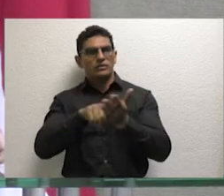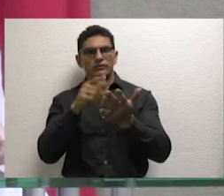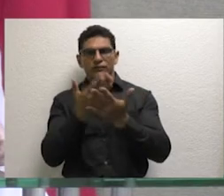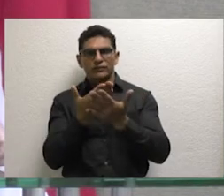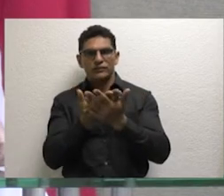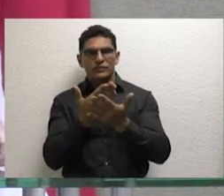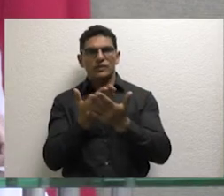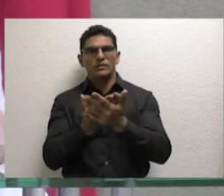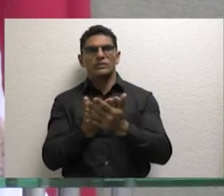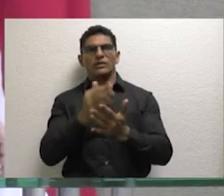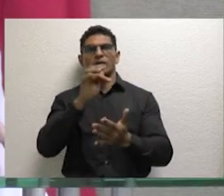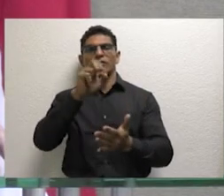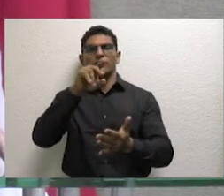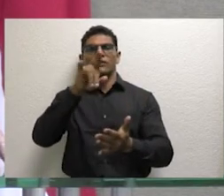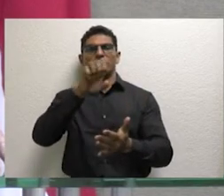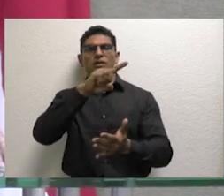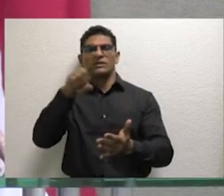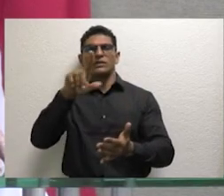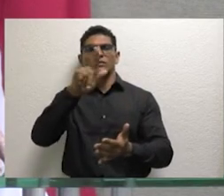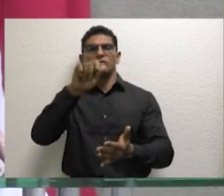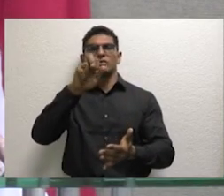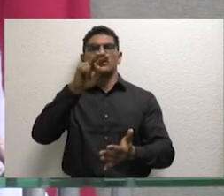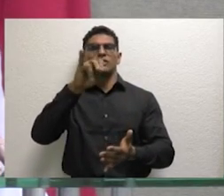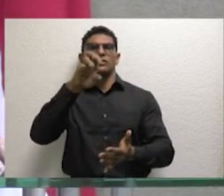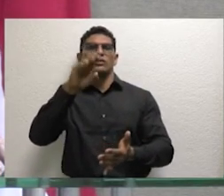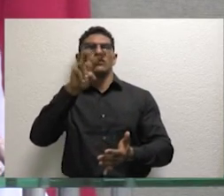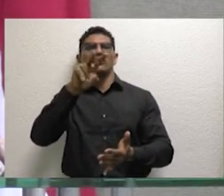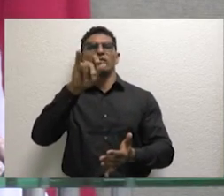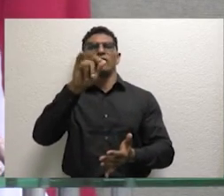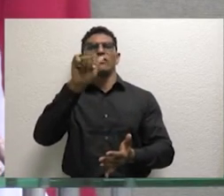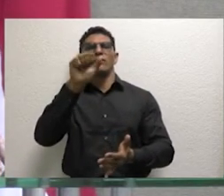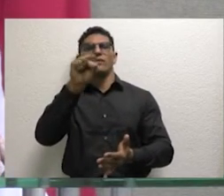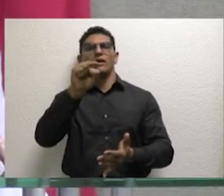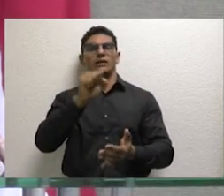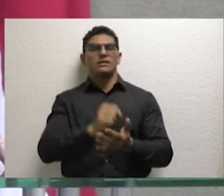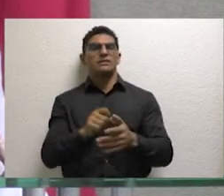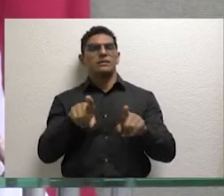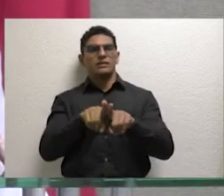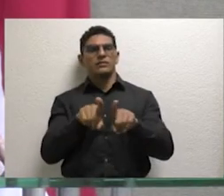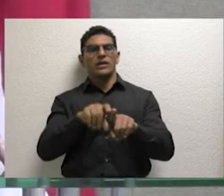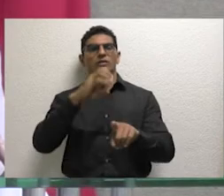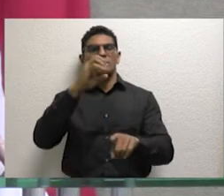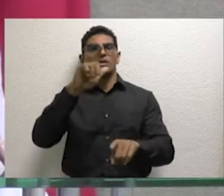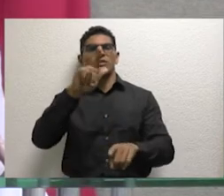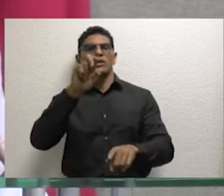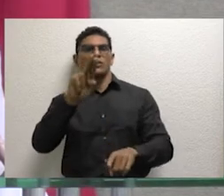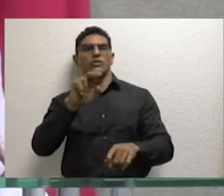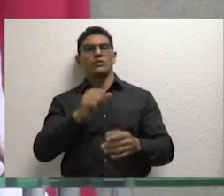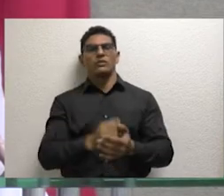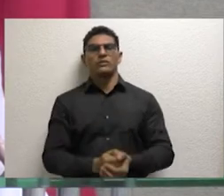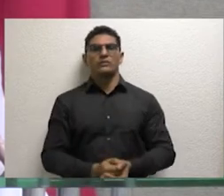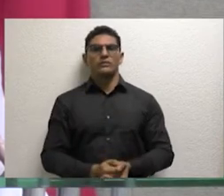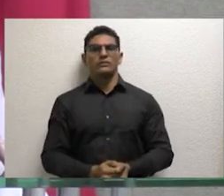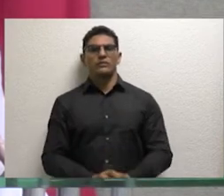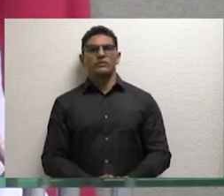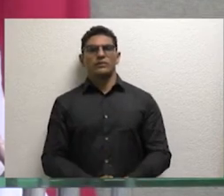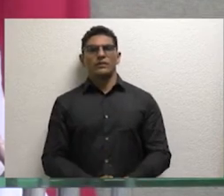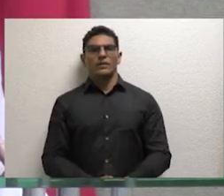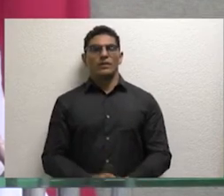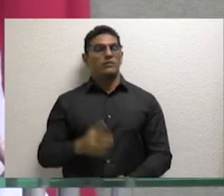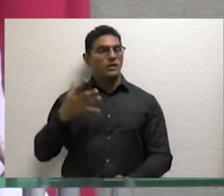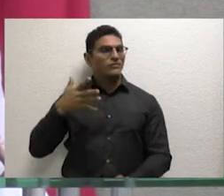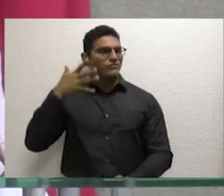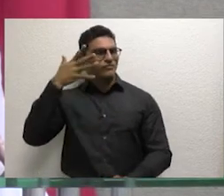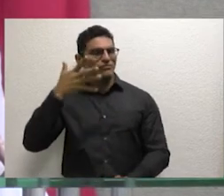Fundação Getúlio Vargas esses questionamentos assim como o CGU para num fórum em